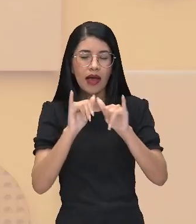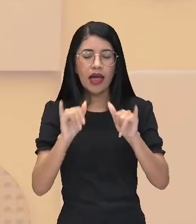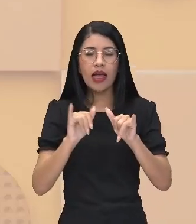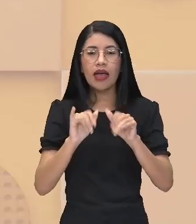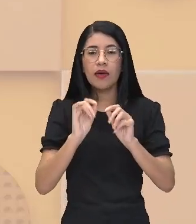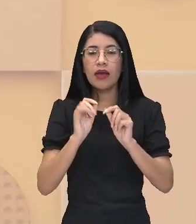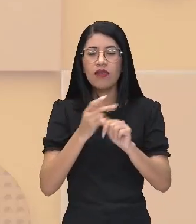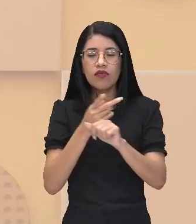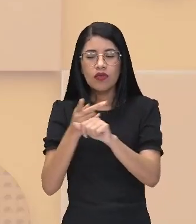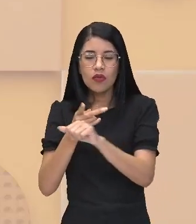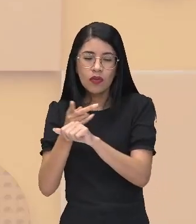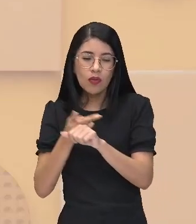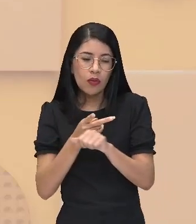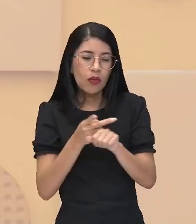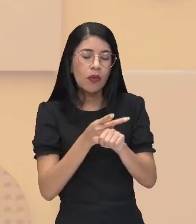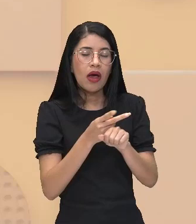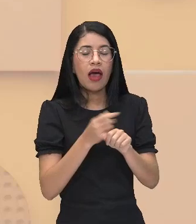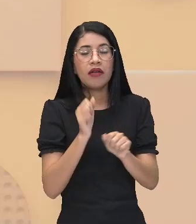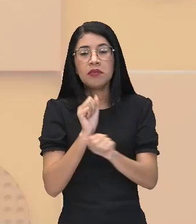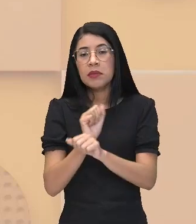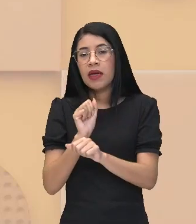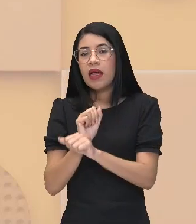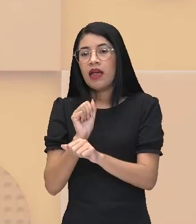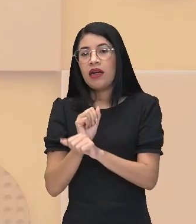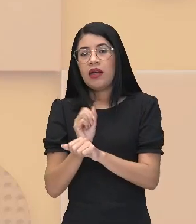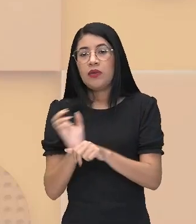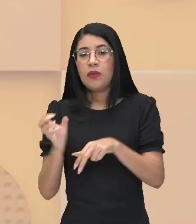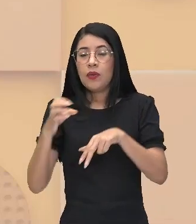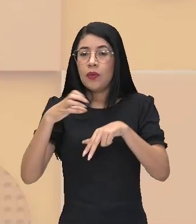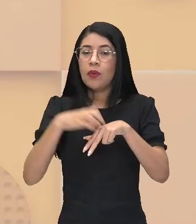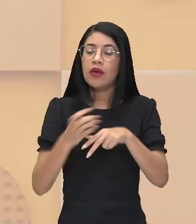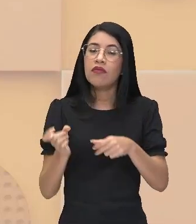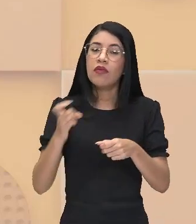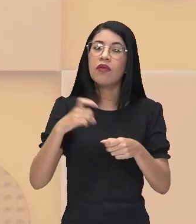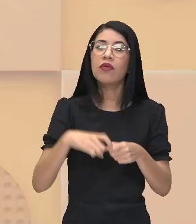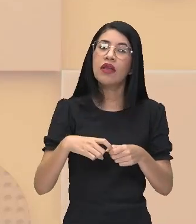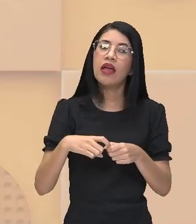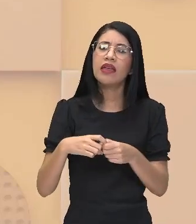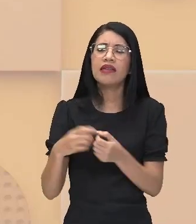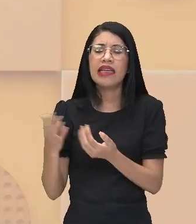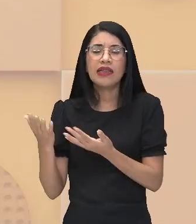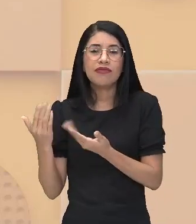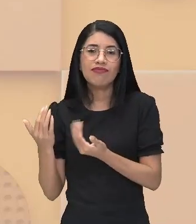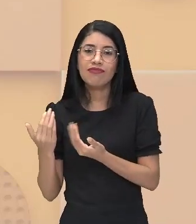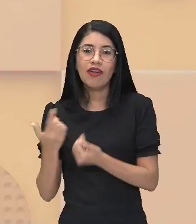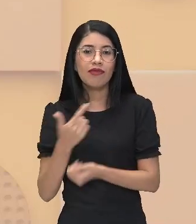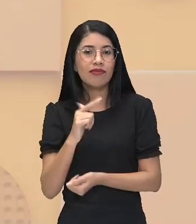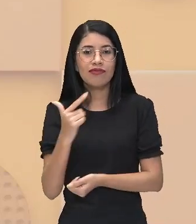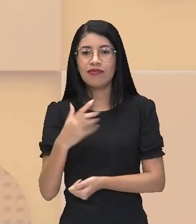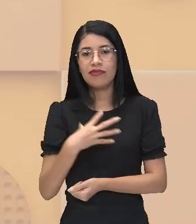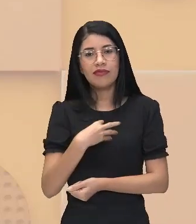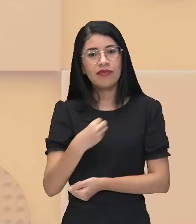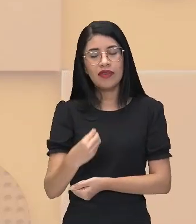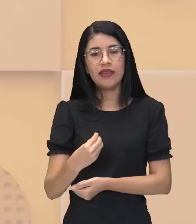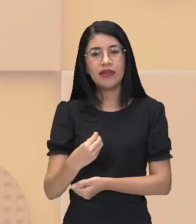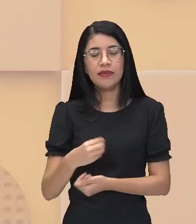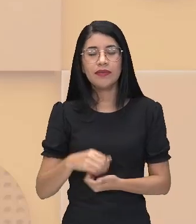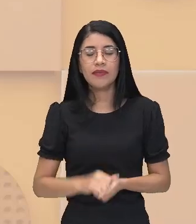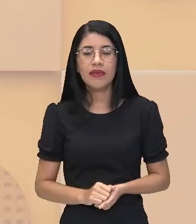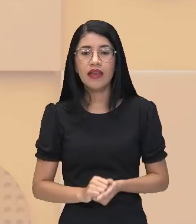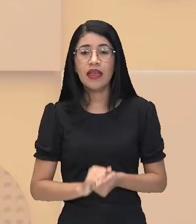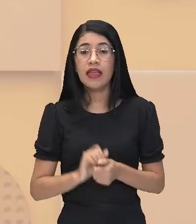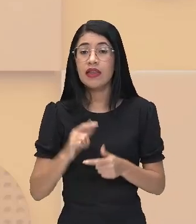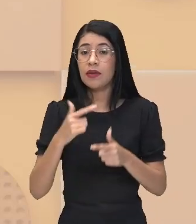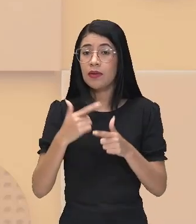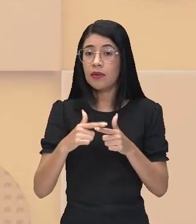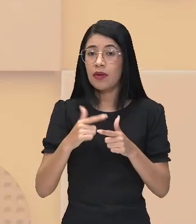os portugueses esperando o retorno do seu rei. E ele era um rei muito jovem e não deixou herdeiros. E aí gera um problema